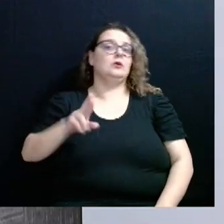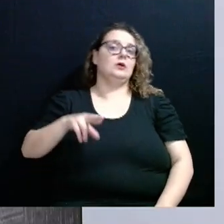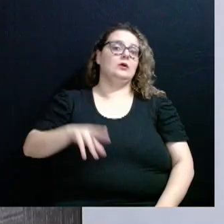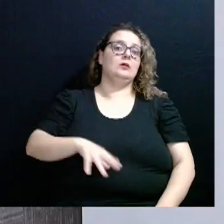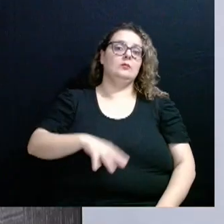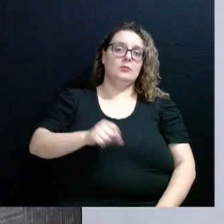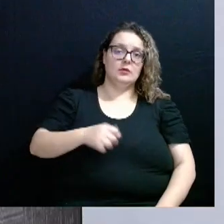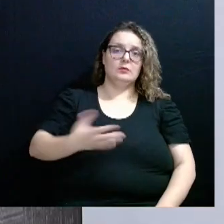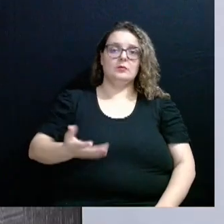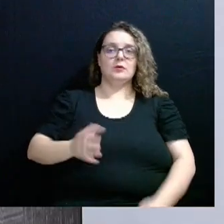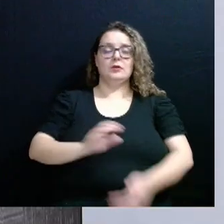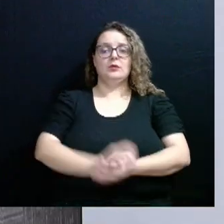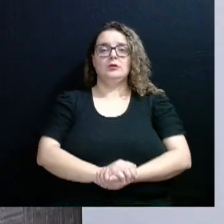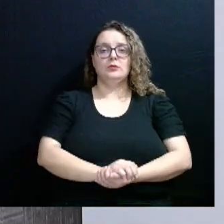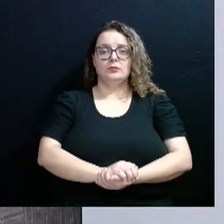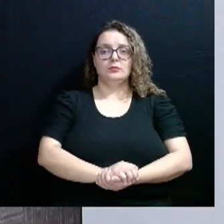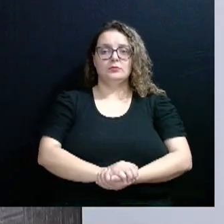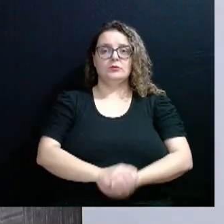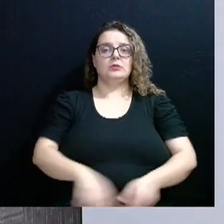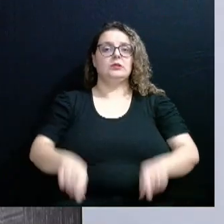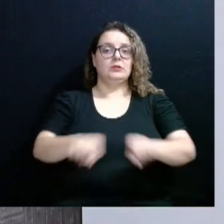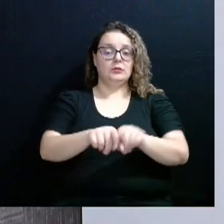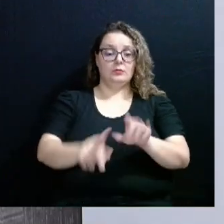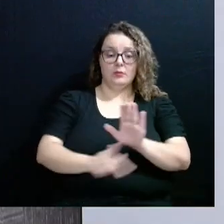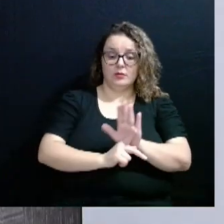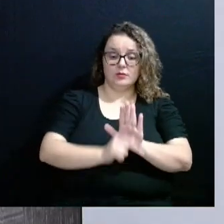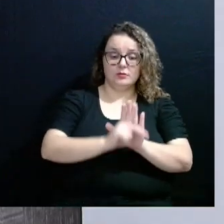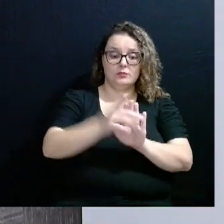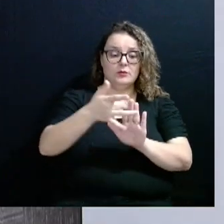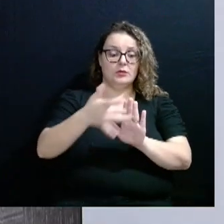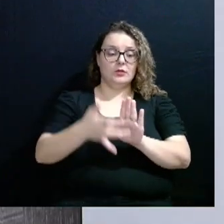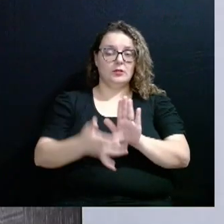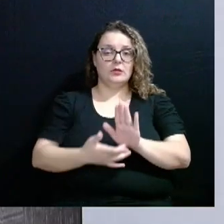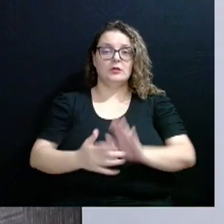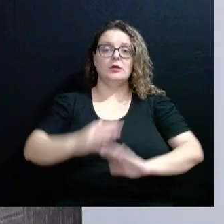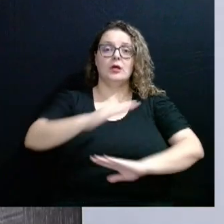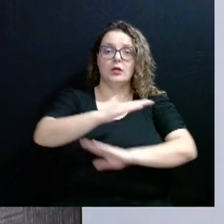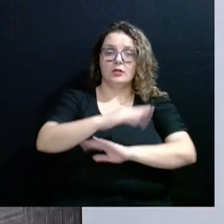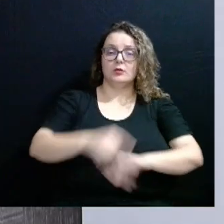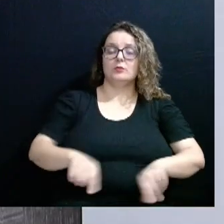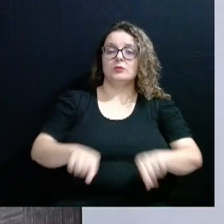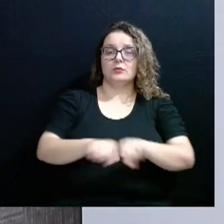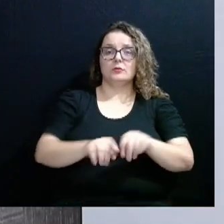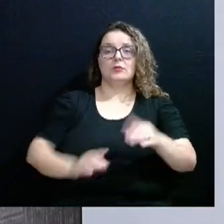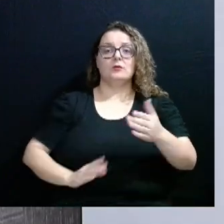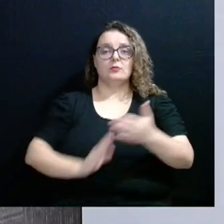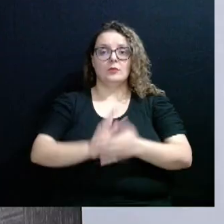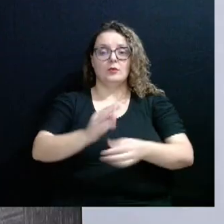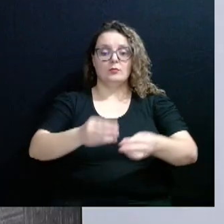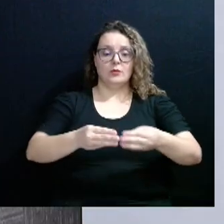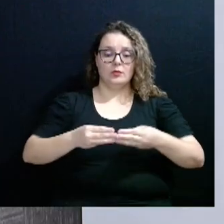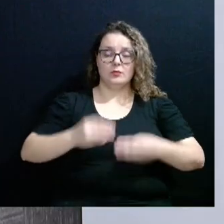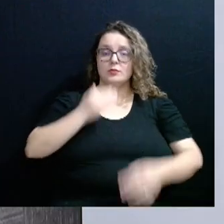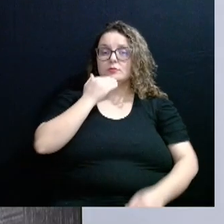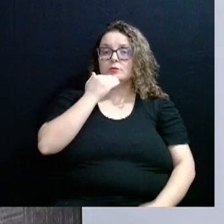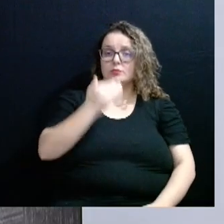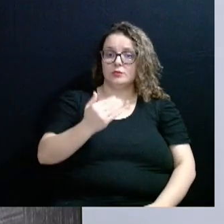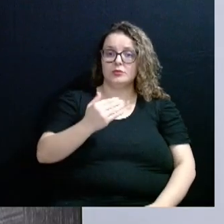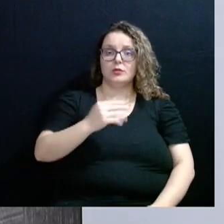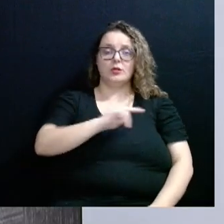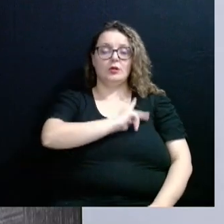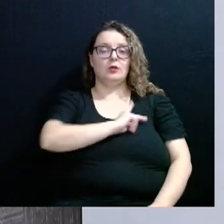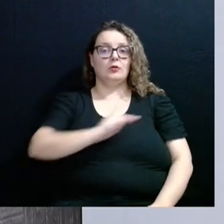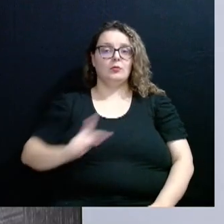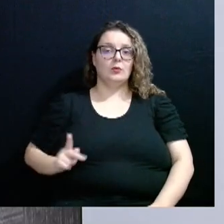Gabriel, e além dos projetos da pauta, a Câmara também aprovou uma moção de apelo à Presidência da República